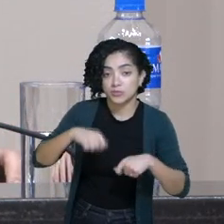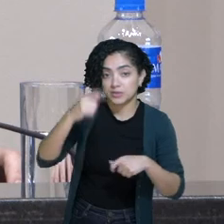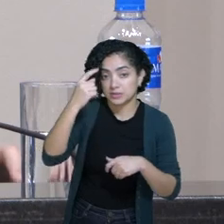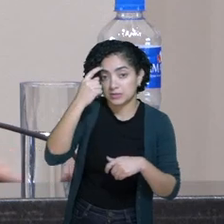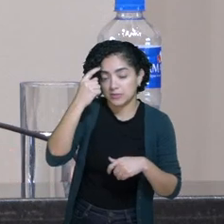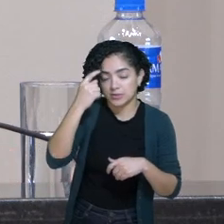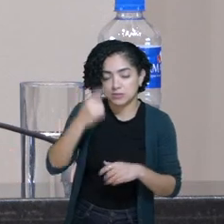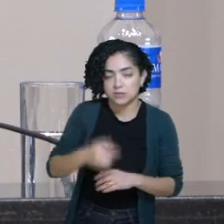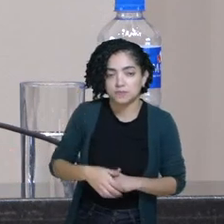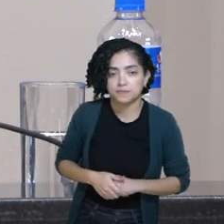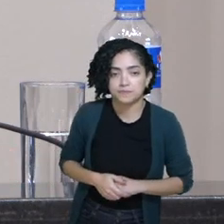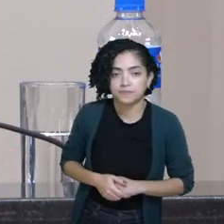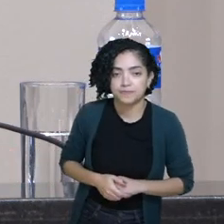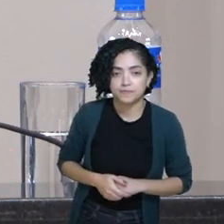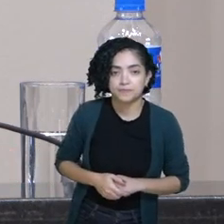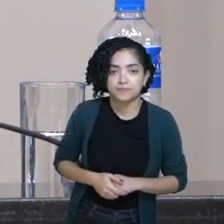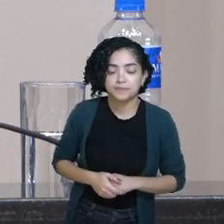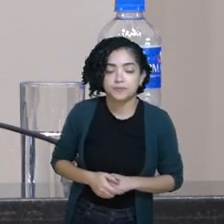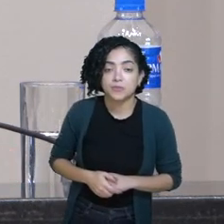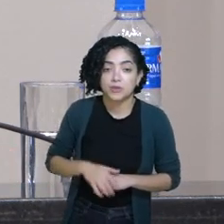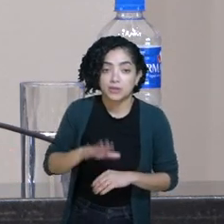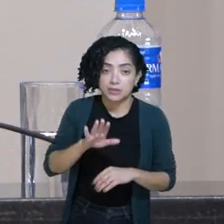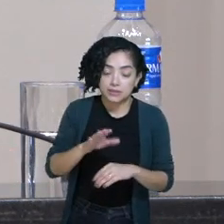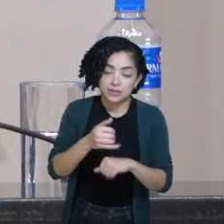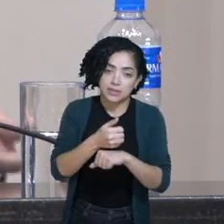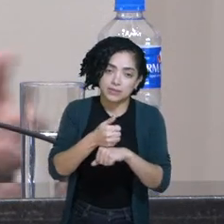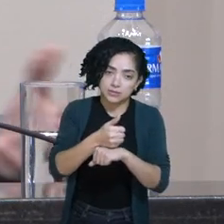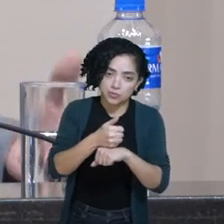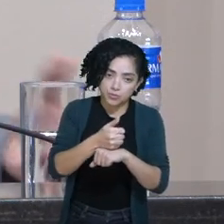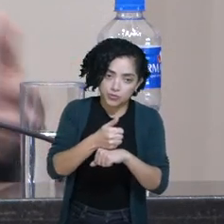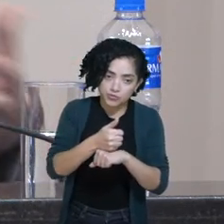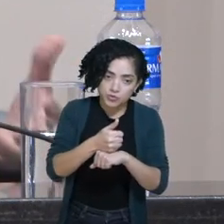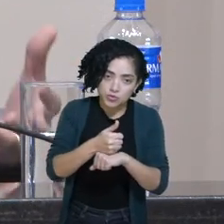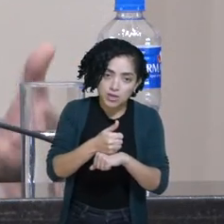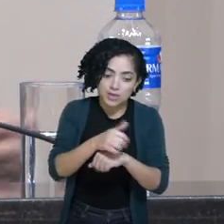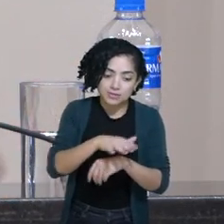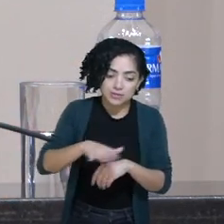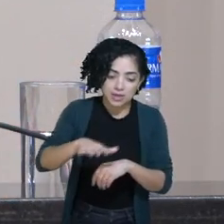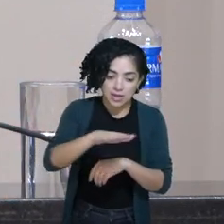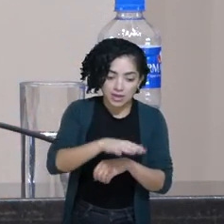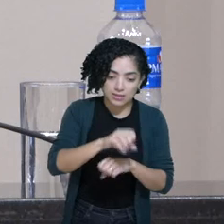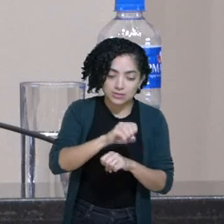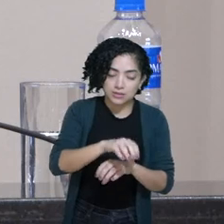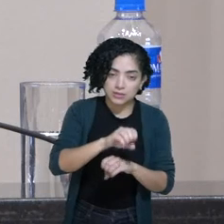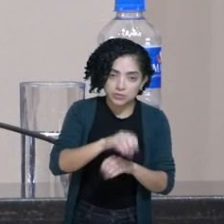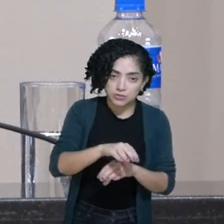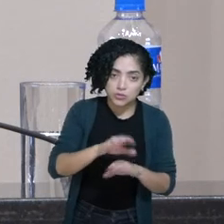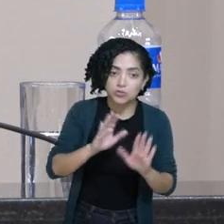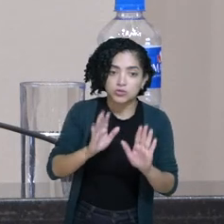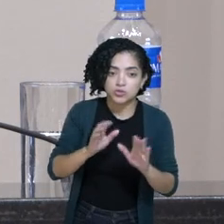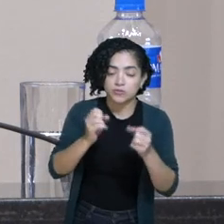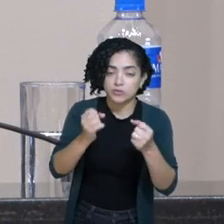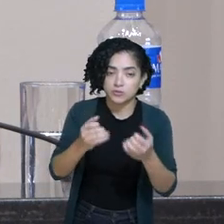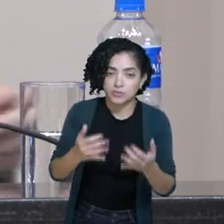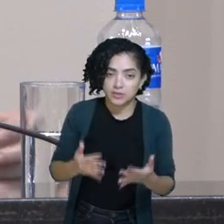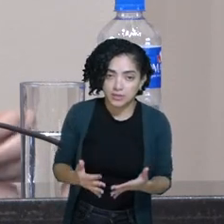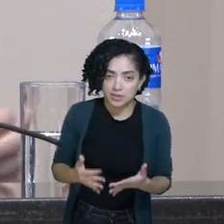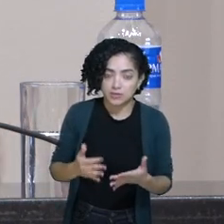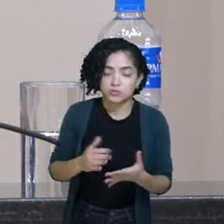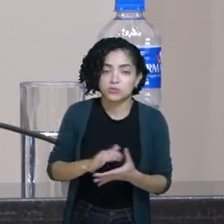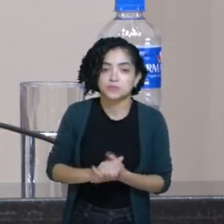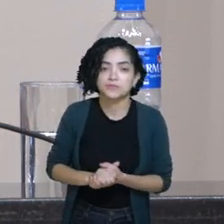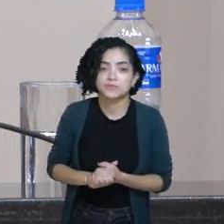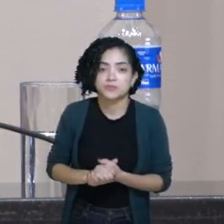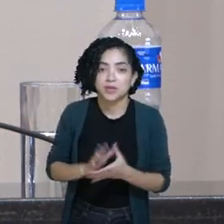dimensão e a questão profissional né seja profissionais da educação que também já foi sinalizado aqui dentro das